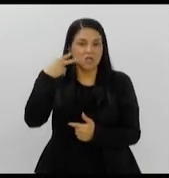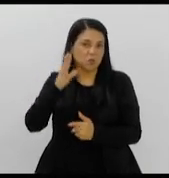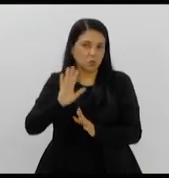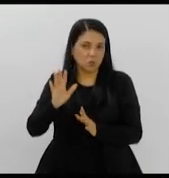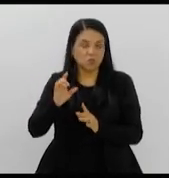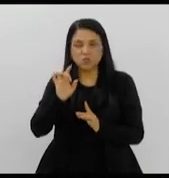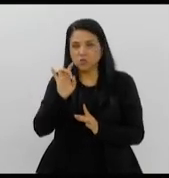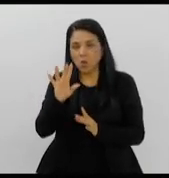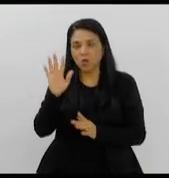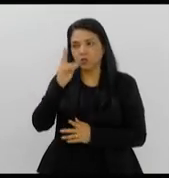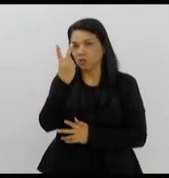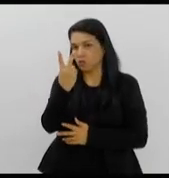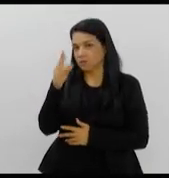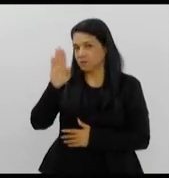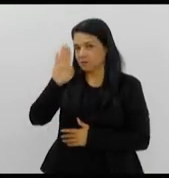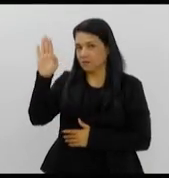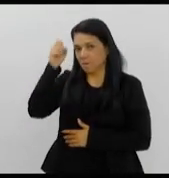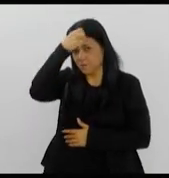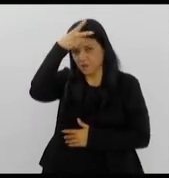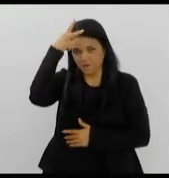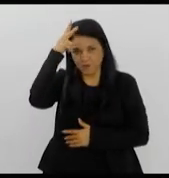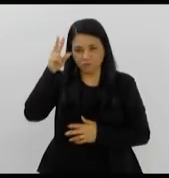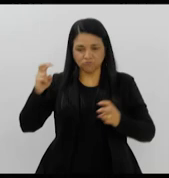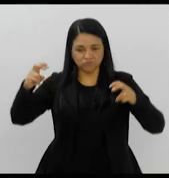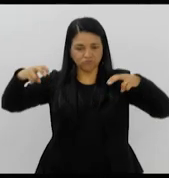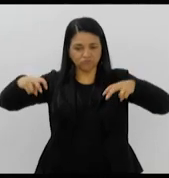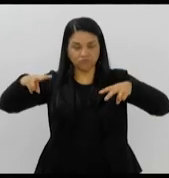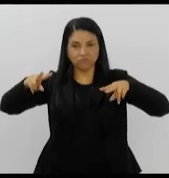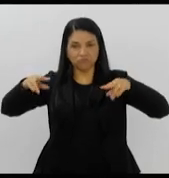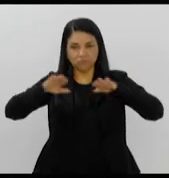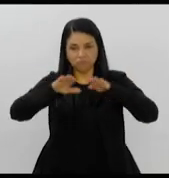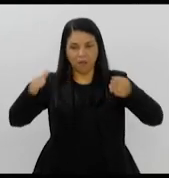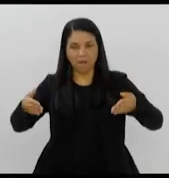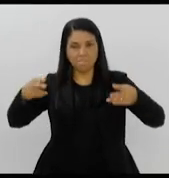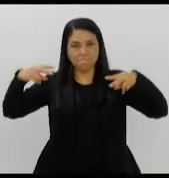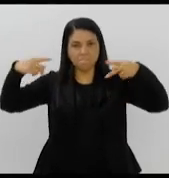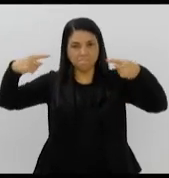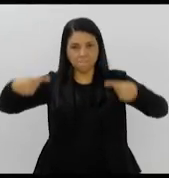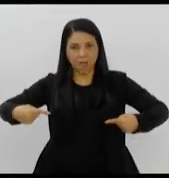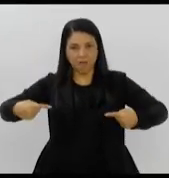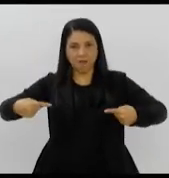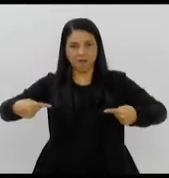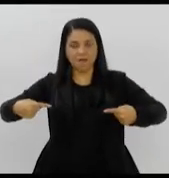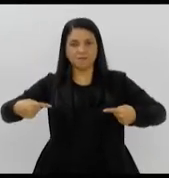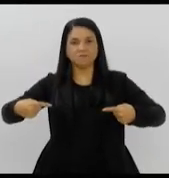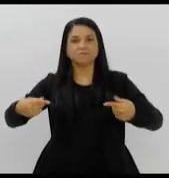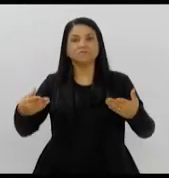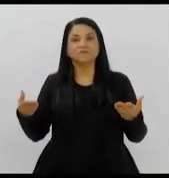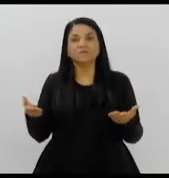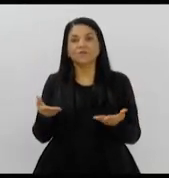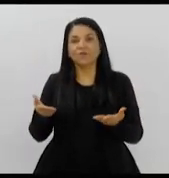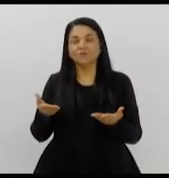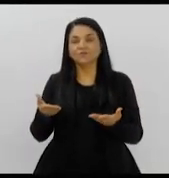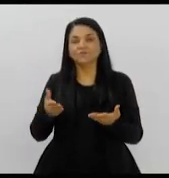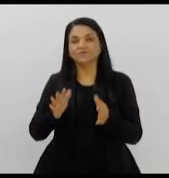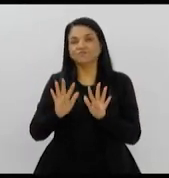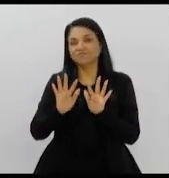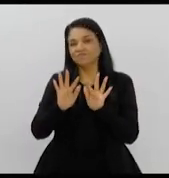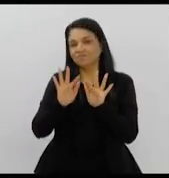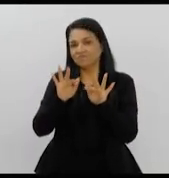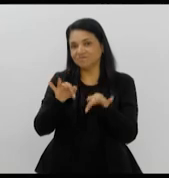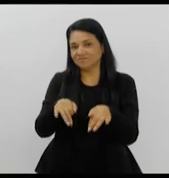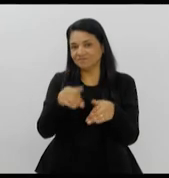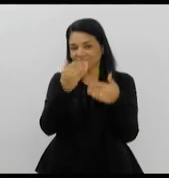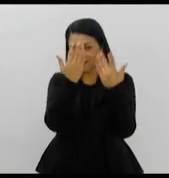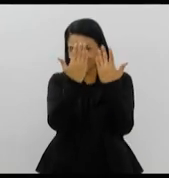candidatos a prefeito no palco, né? Então, no dia de hoje, a gente encerra a